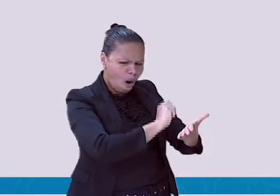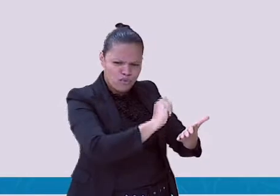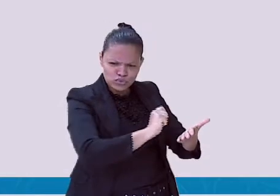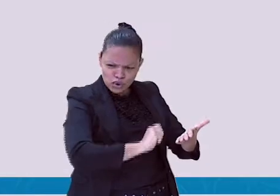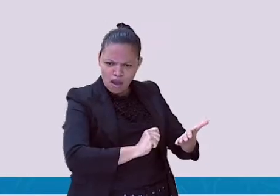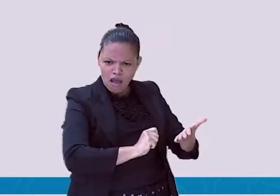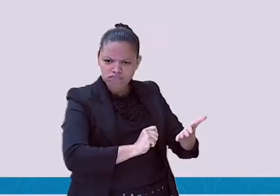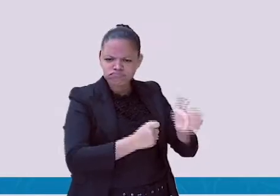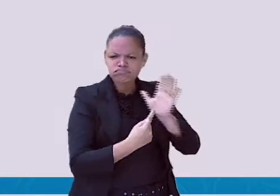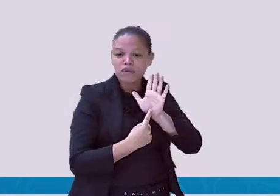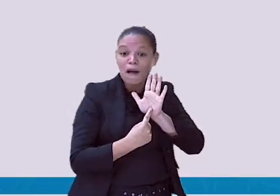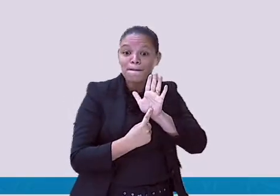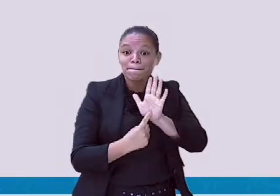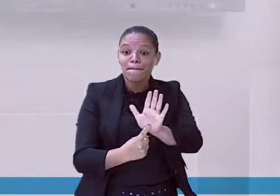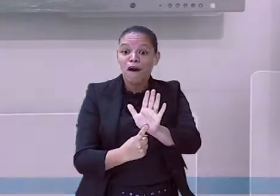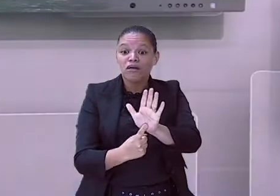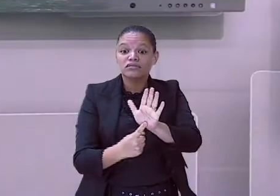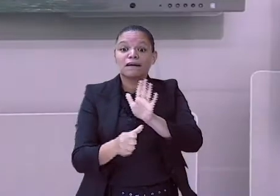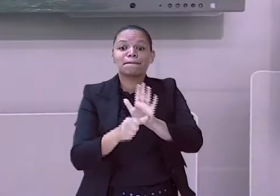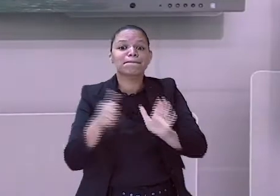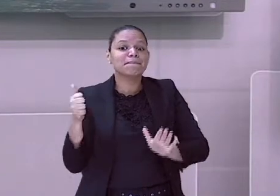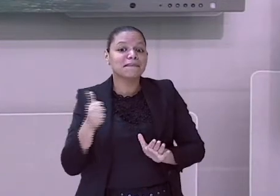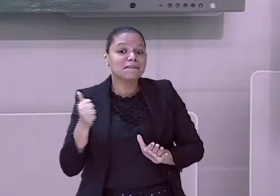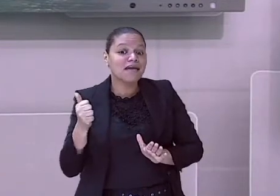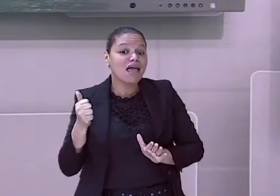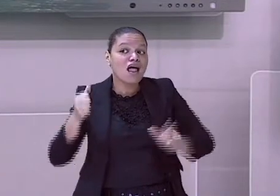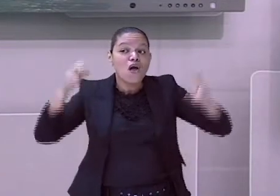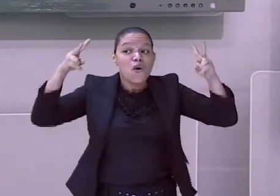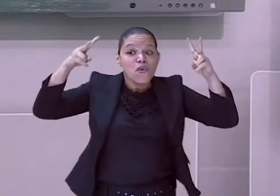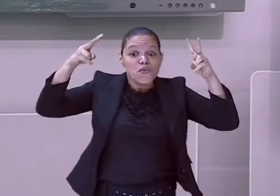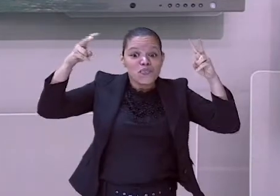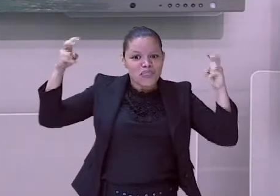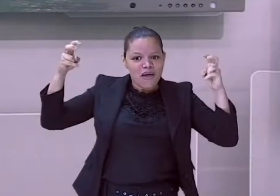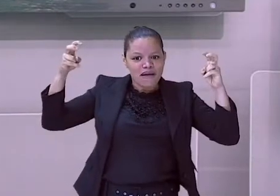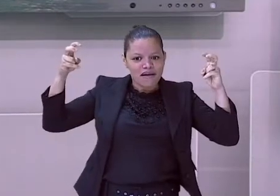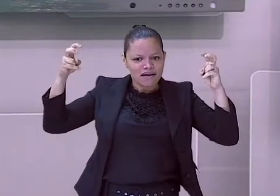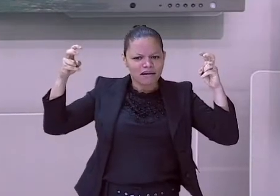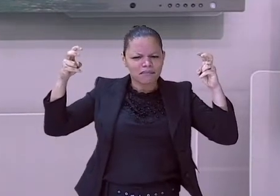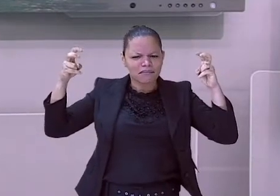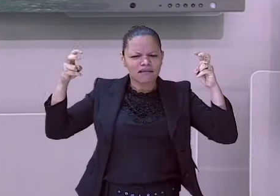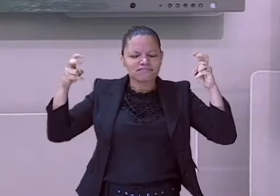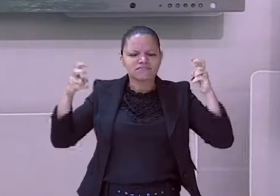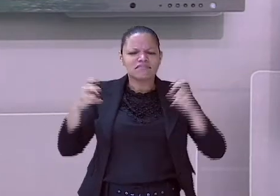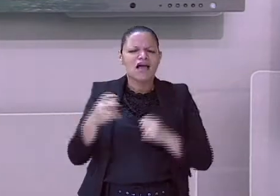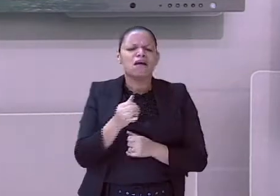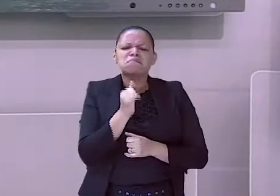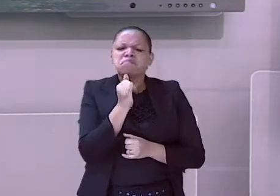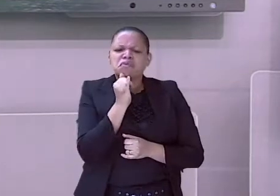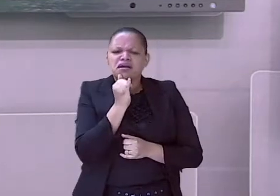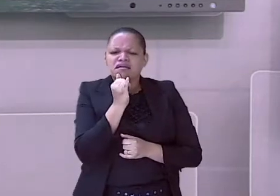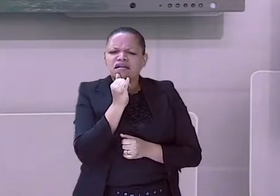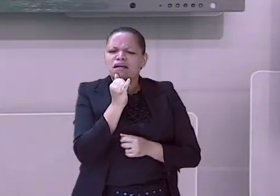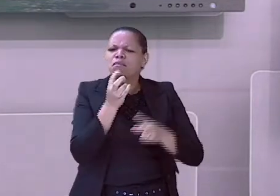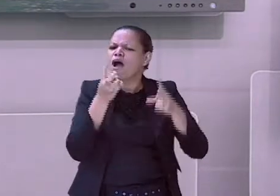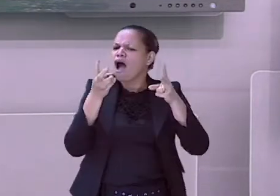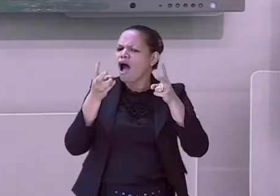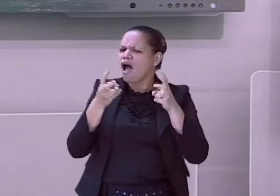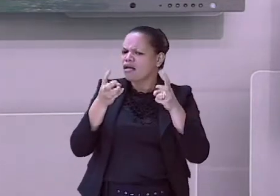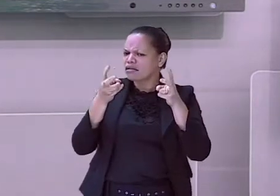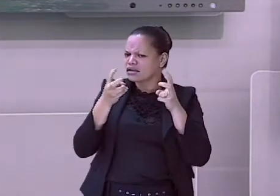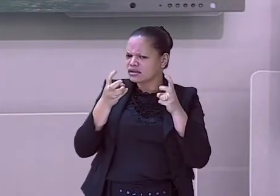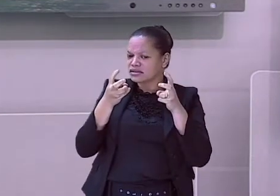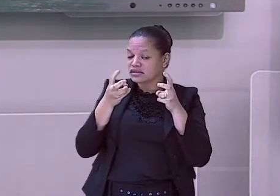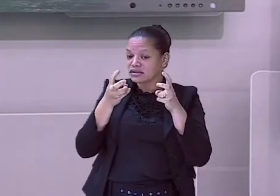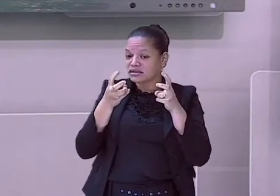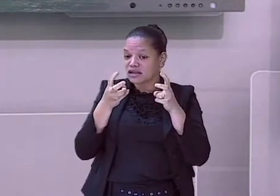um tema ao leitor. Então, o que eu quero chamar a sua atenção, estudante do quarto ano?